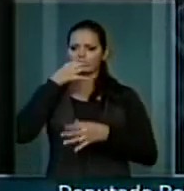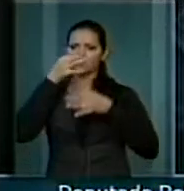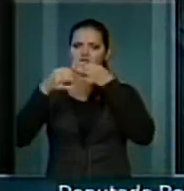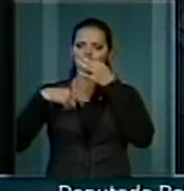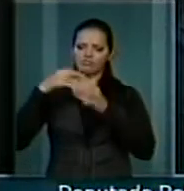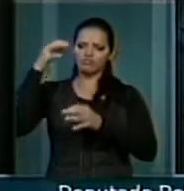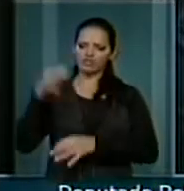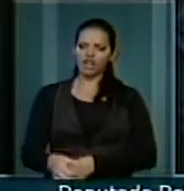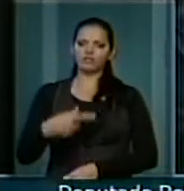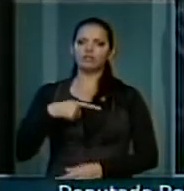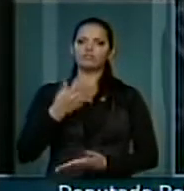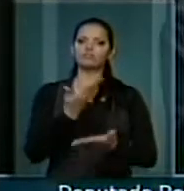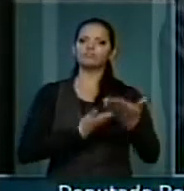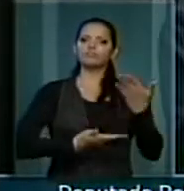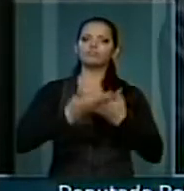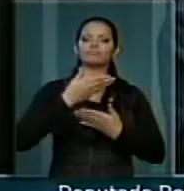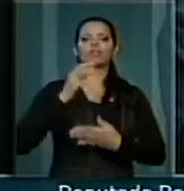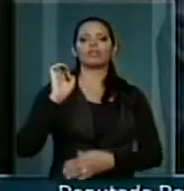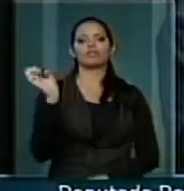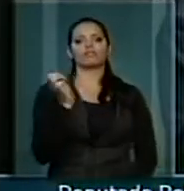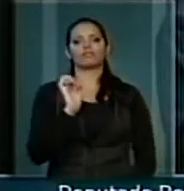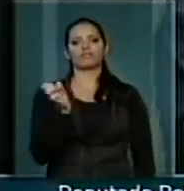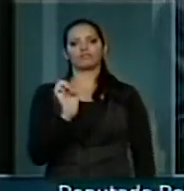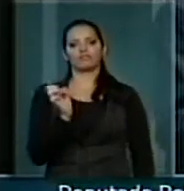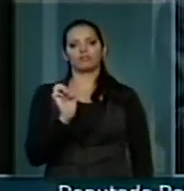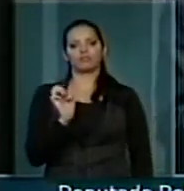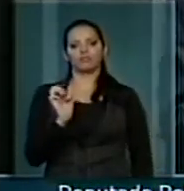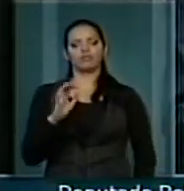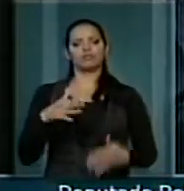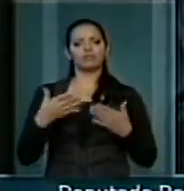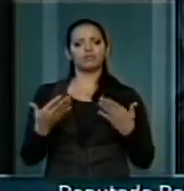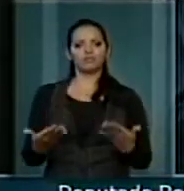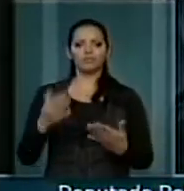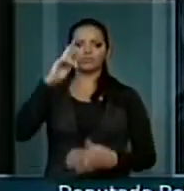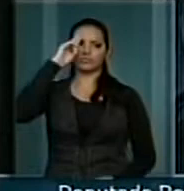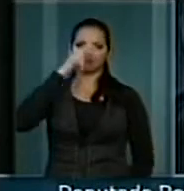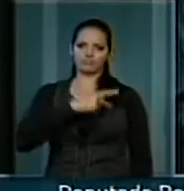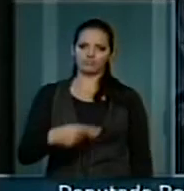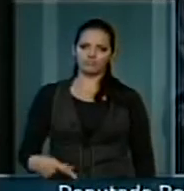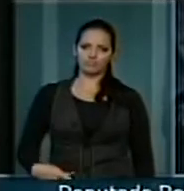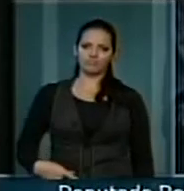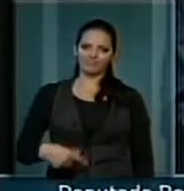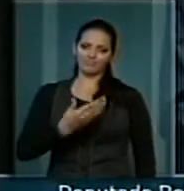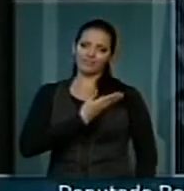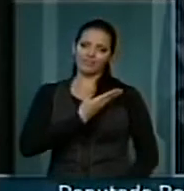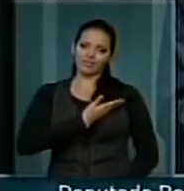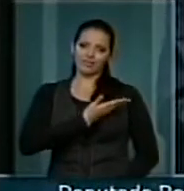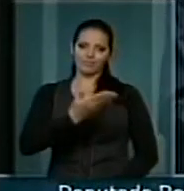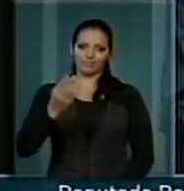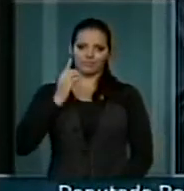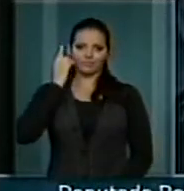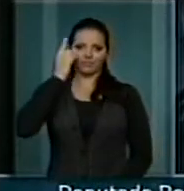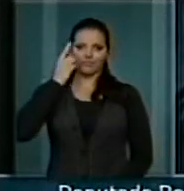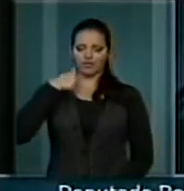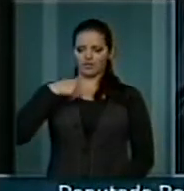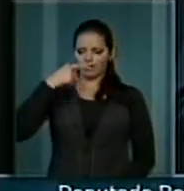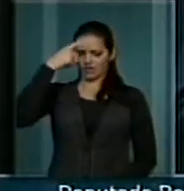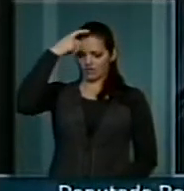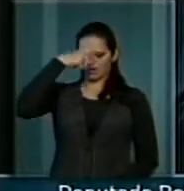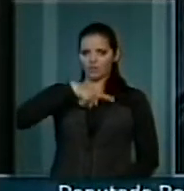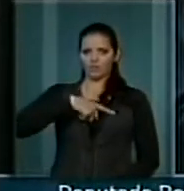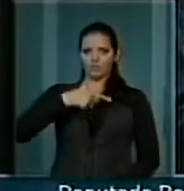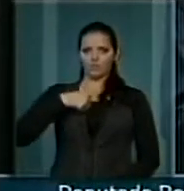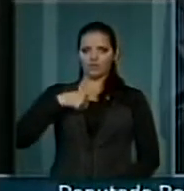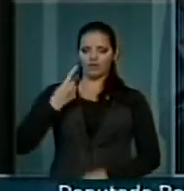definidas quanto às relações homoafetivas. Veja, senhora Presidenta, nobres colegas, eu não sou